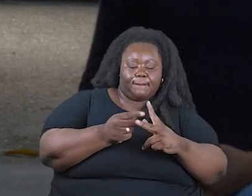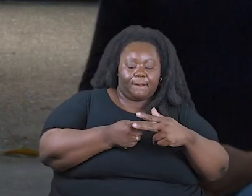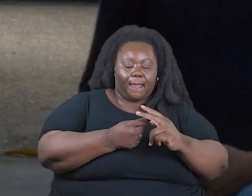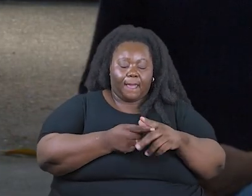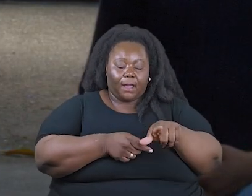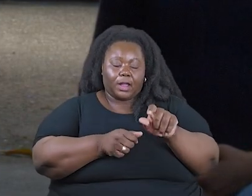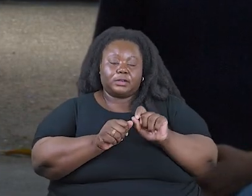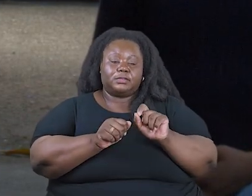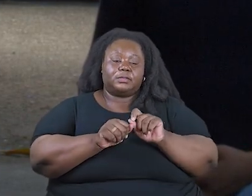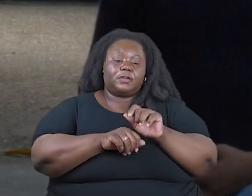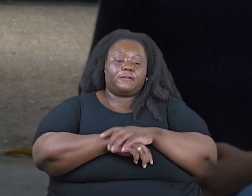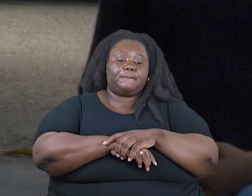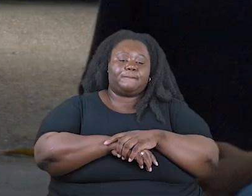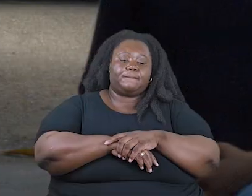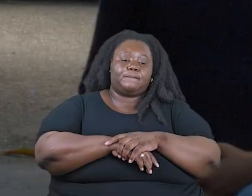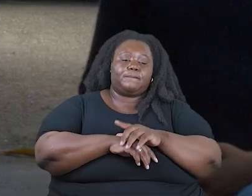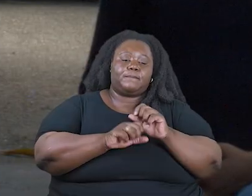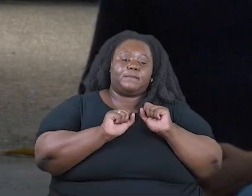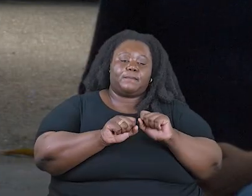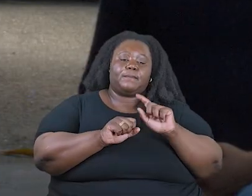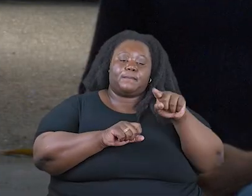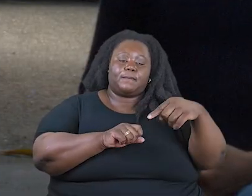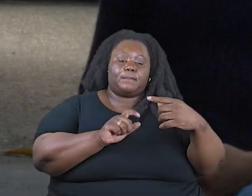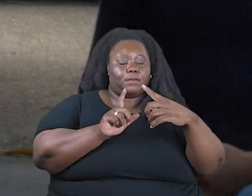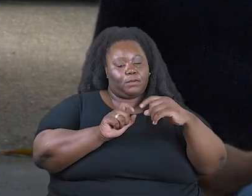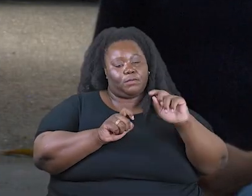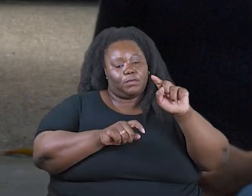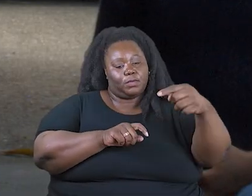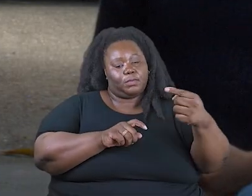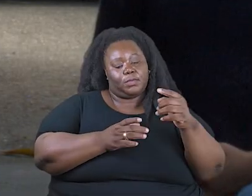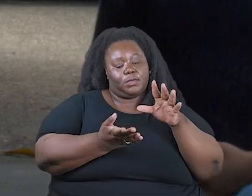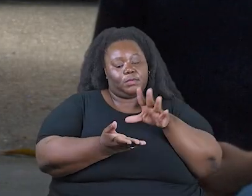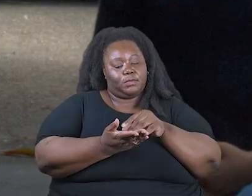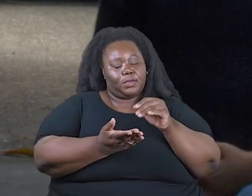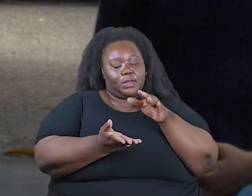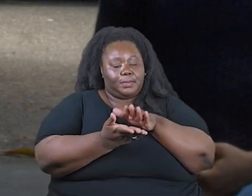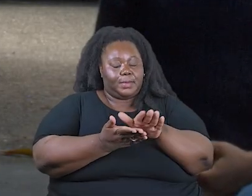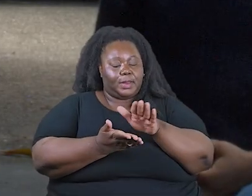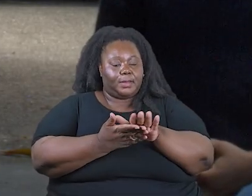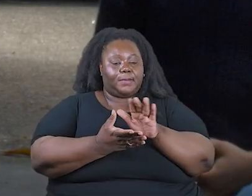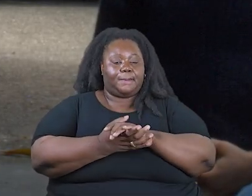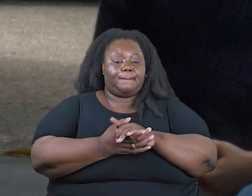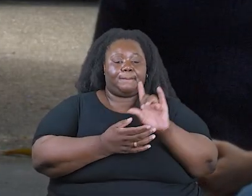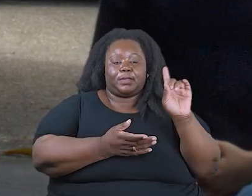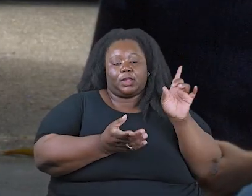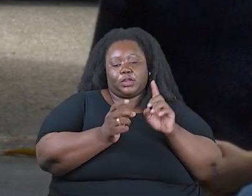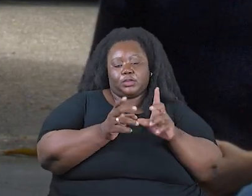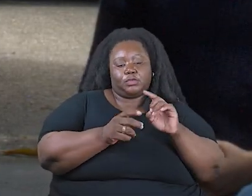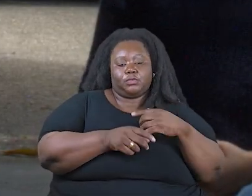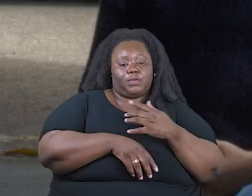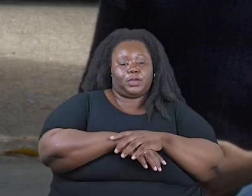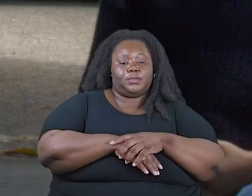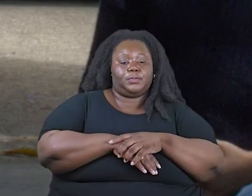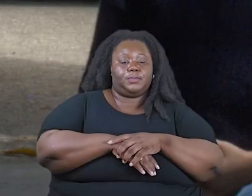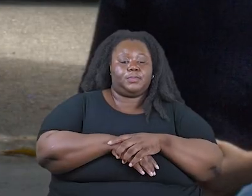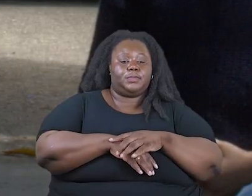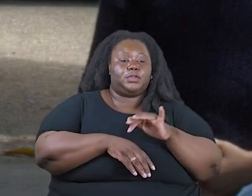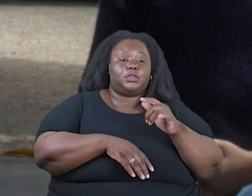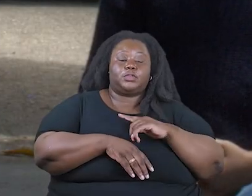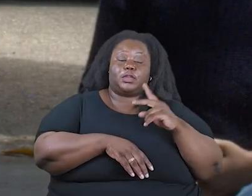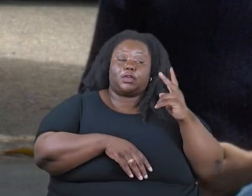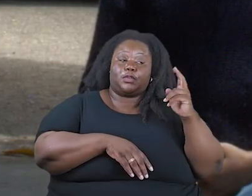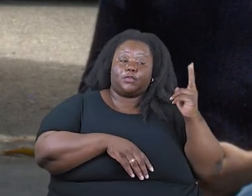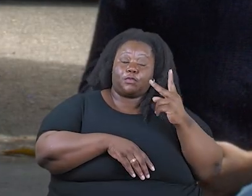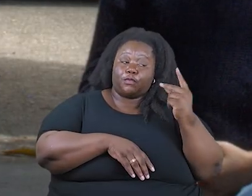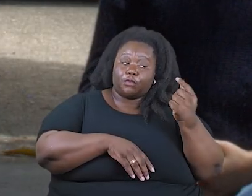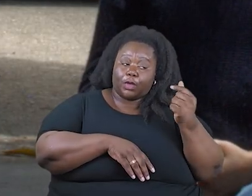emendas, ajustes que ele faz para aquilo poder ser fotografado, para poder virar a página impressa. Então ele não vende, ele só vai ter